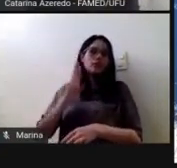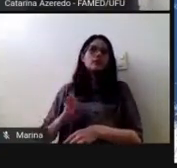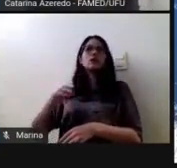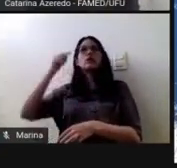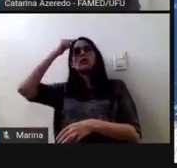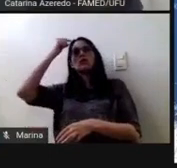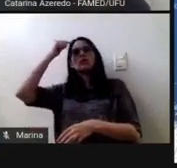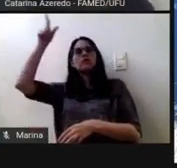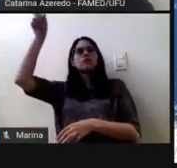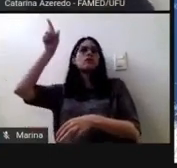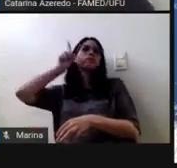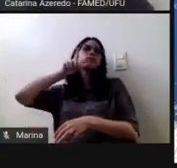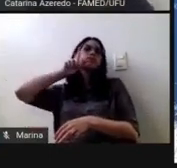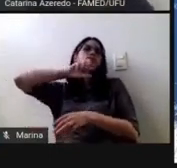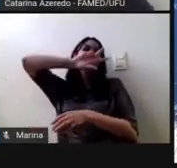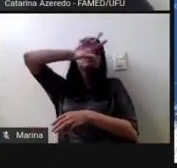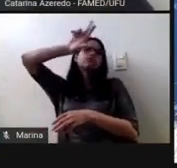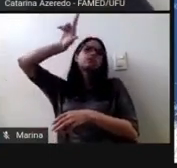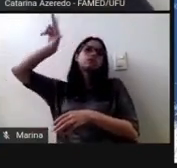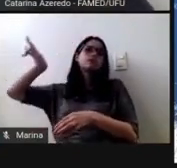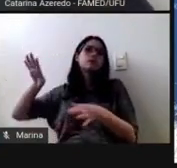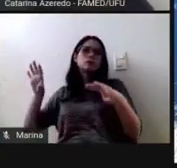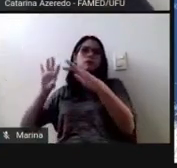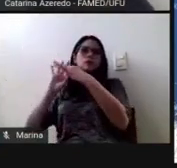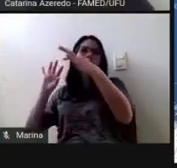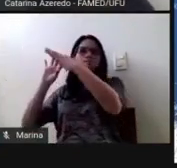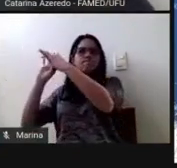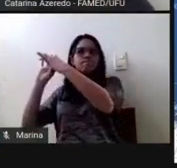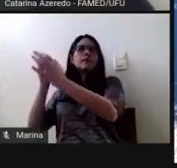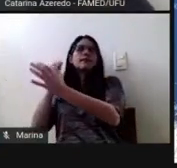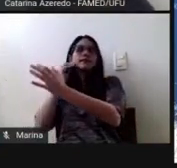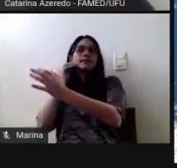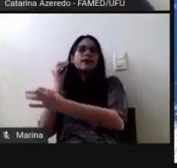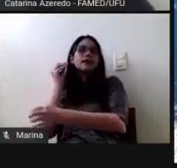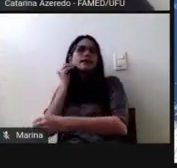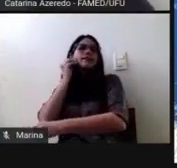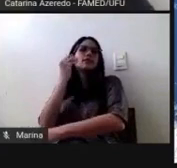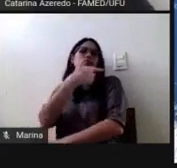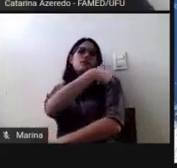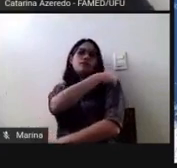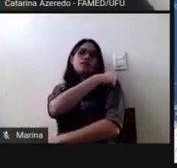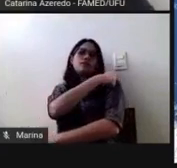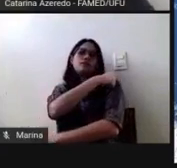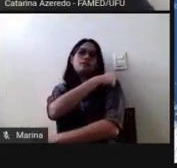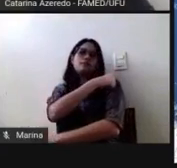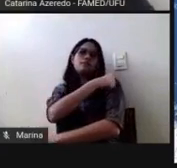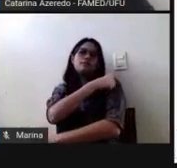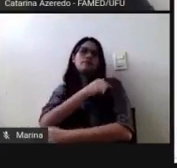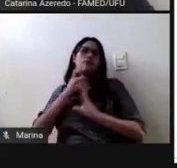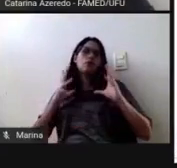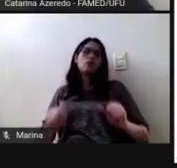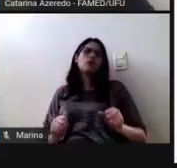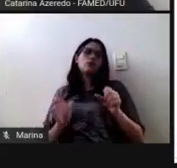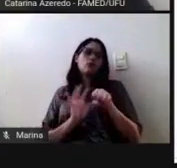de Oxford e outros convênios que estão sendo fechados para teste de vacinas contra a Covid. Pode passar.